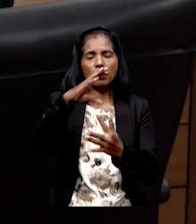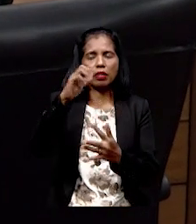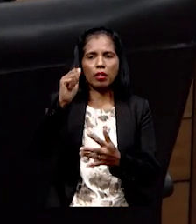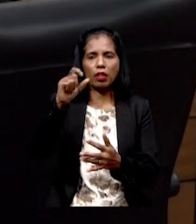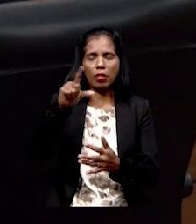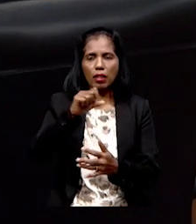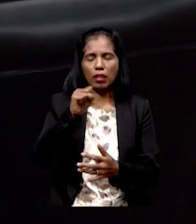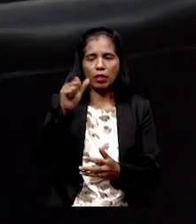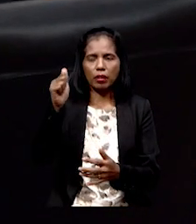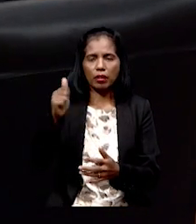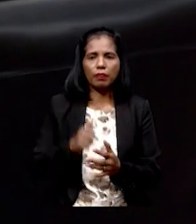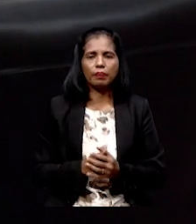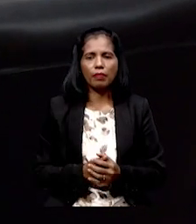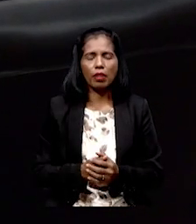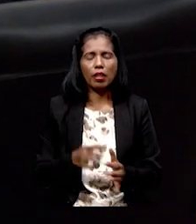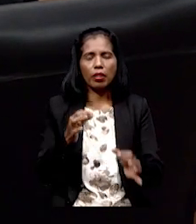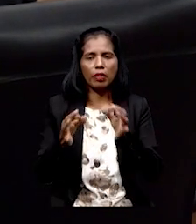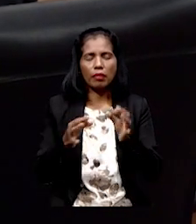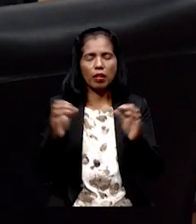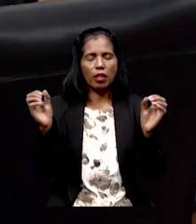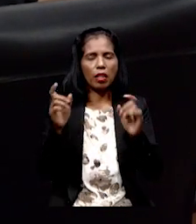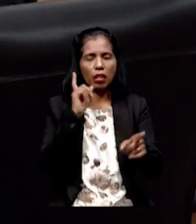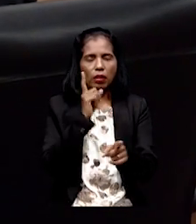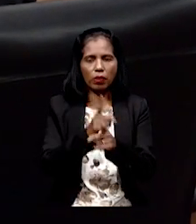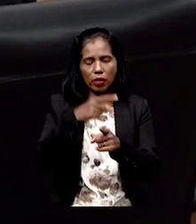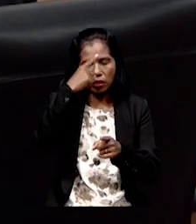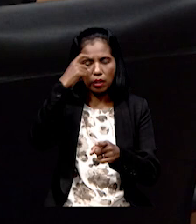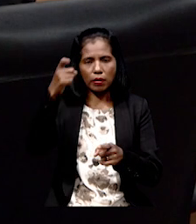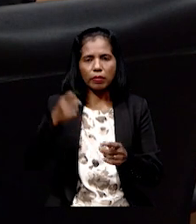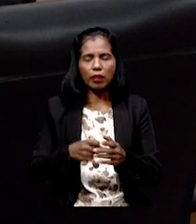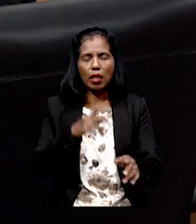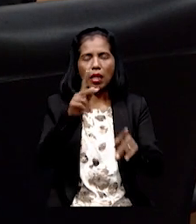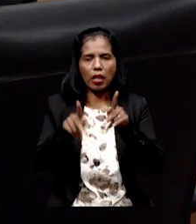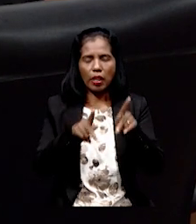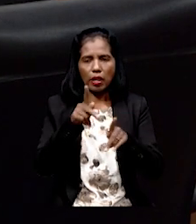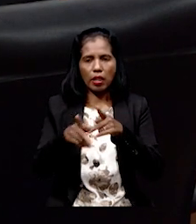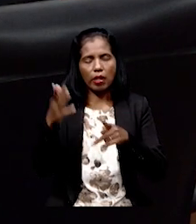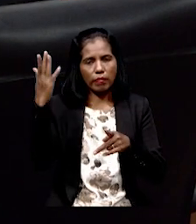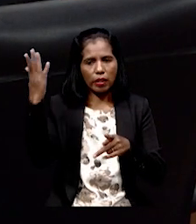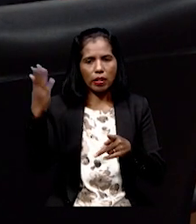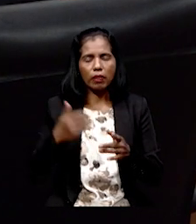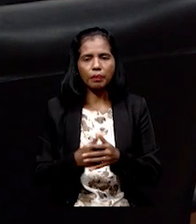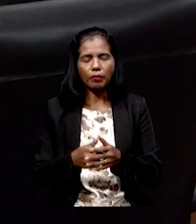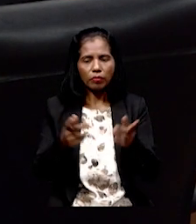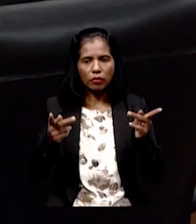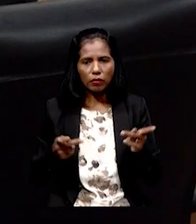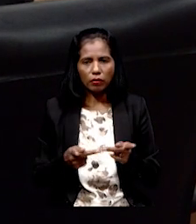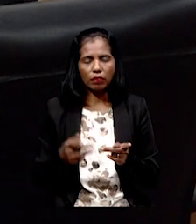kasa parece ke buat rumah la lose hene ba tambane ma komunidade faten